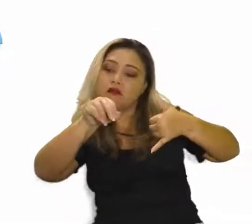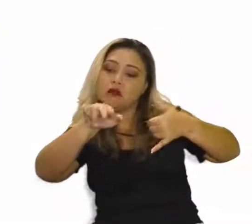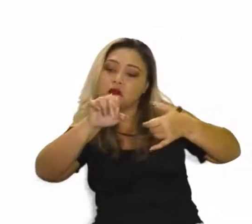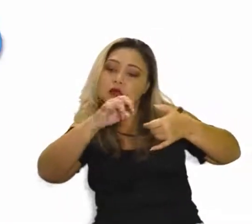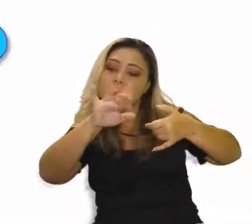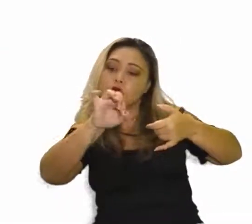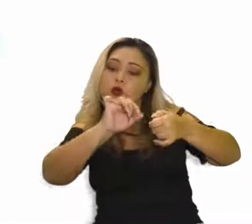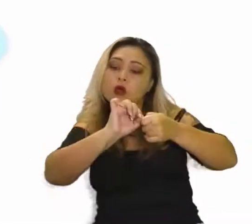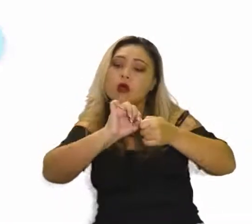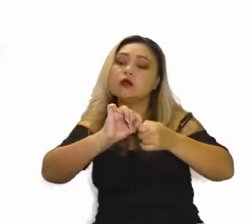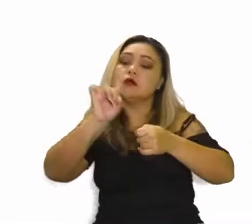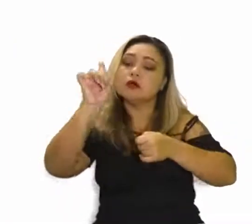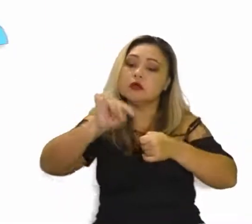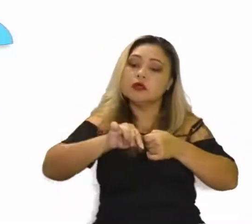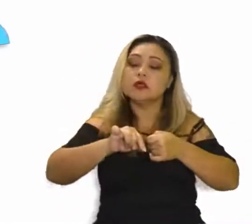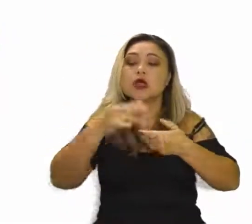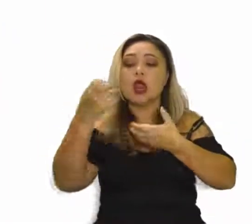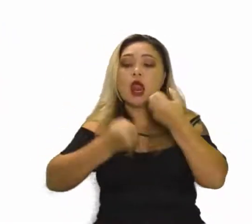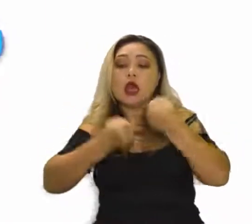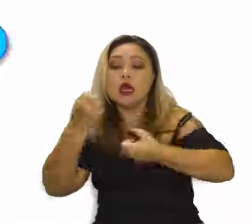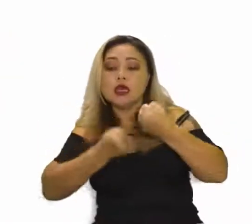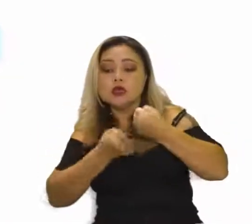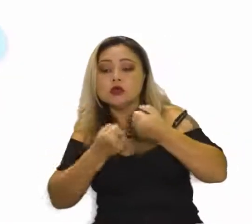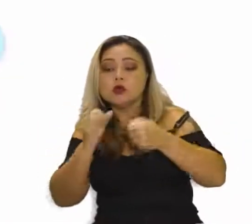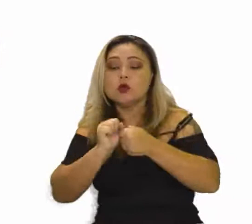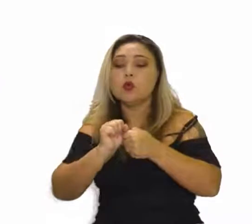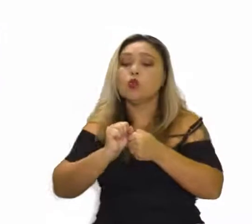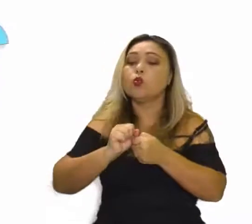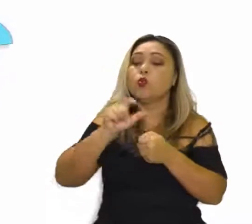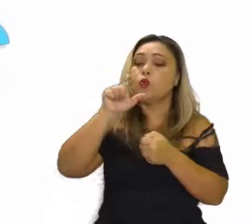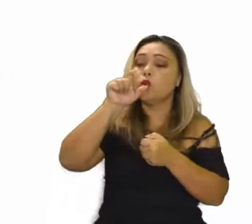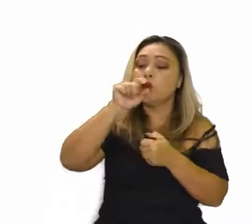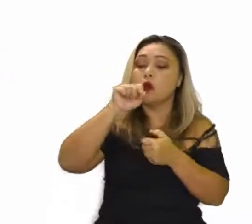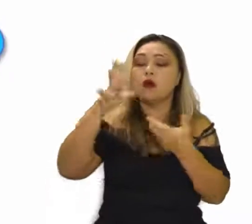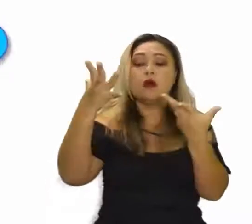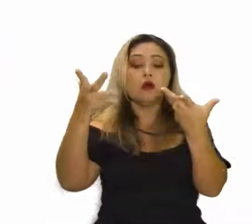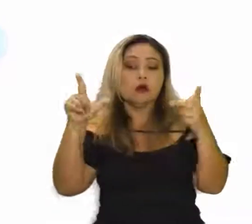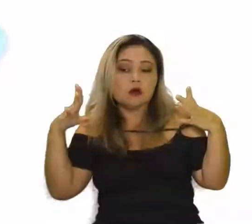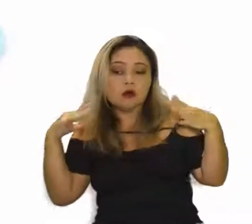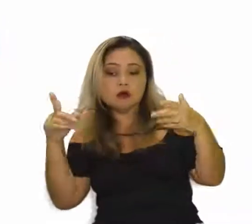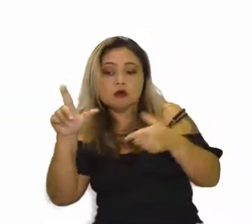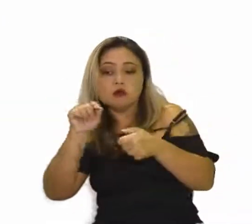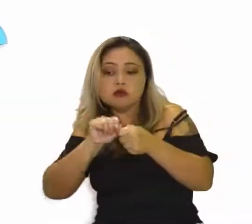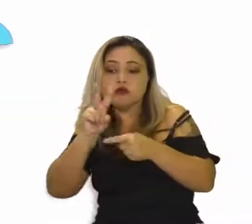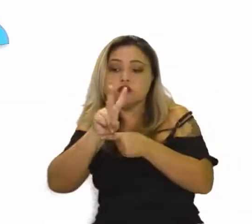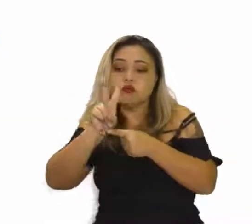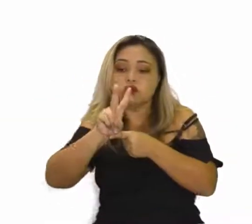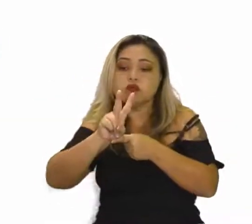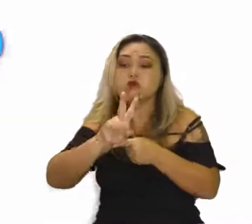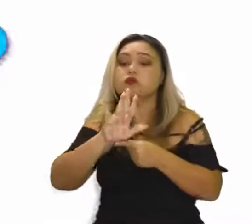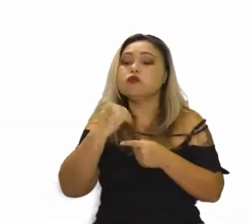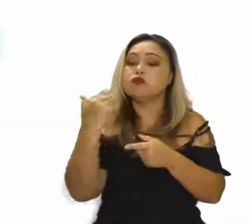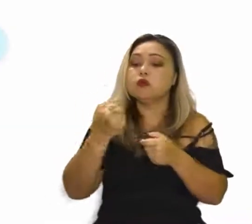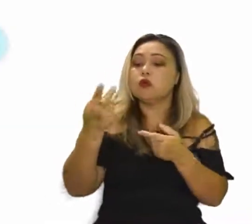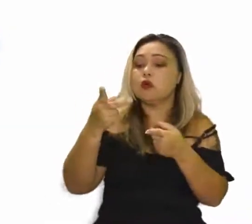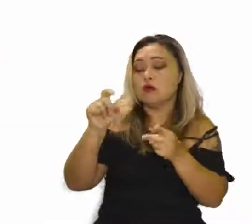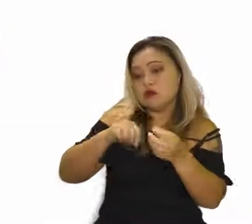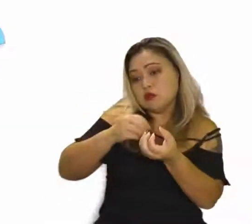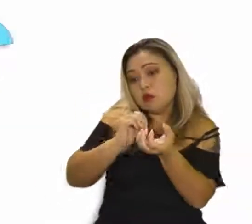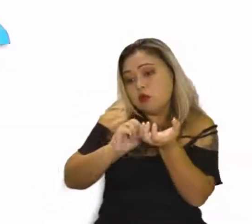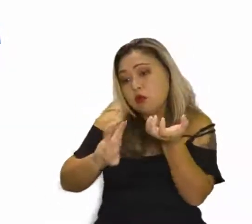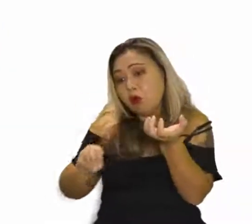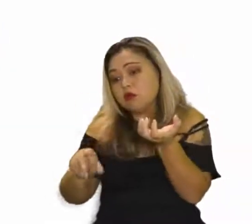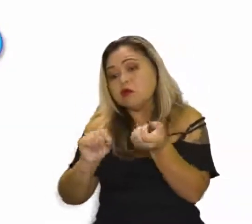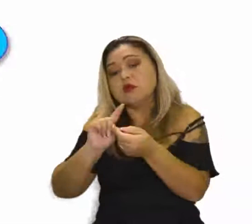corte, bovinocultura de leite, avicultura de corte, avicultura de postura, que é